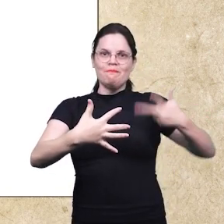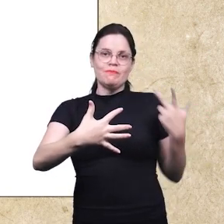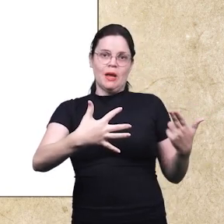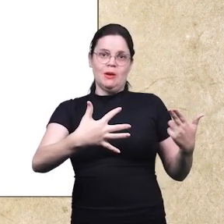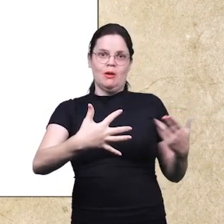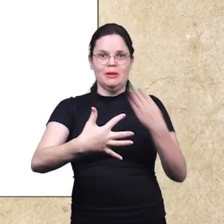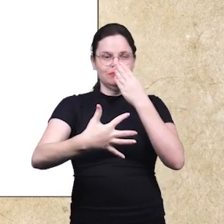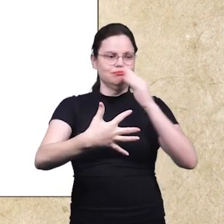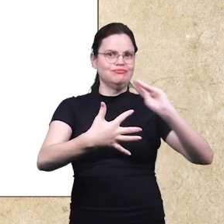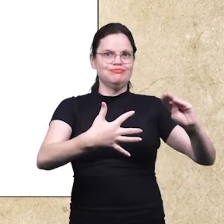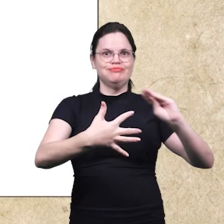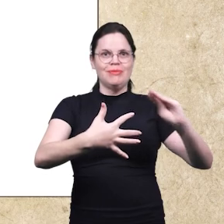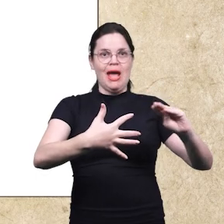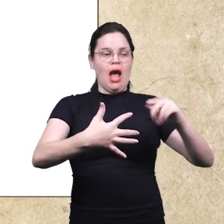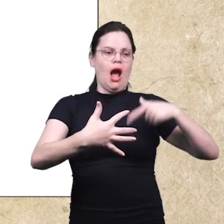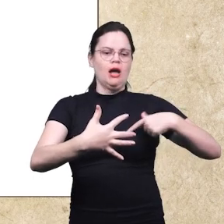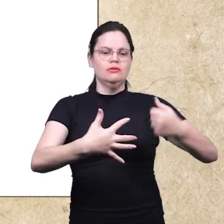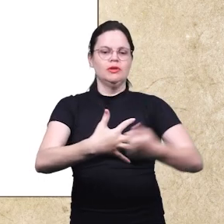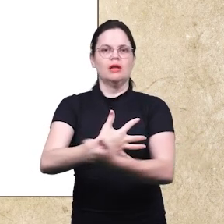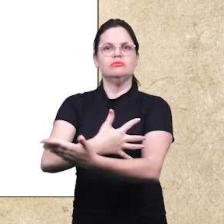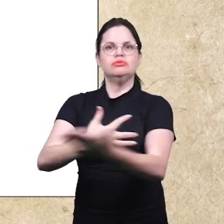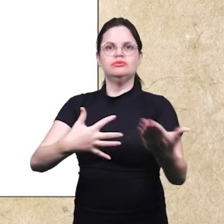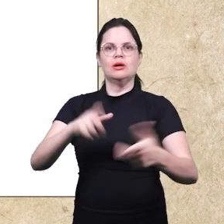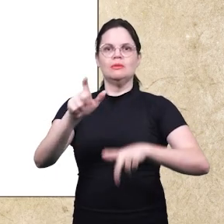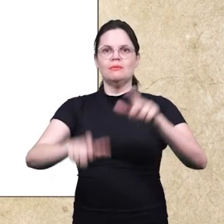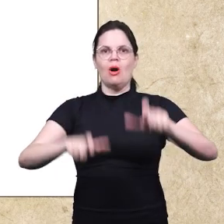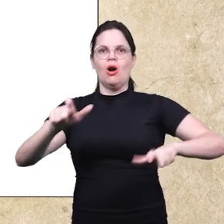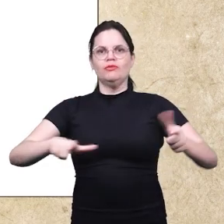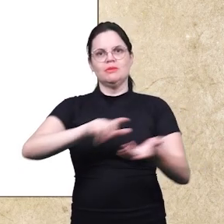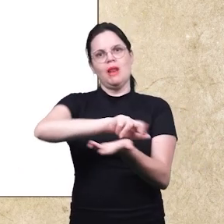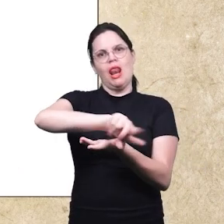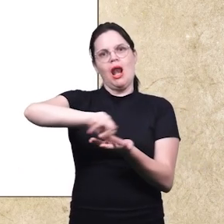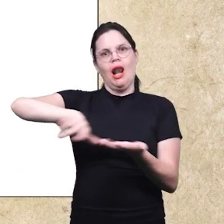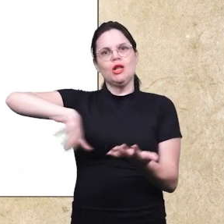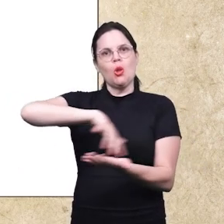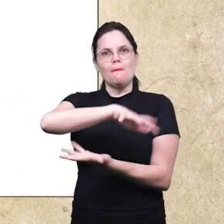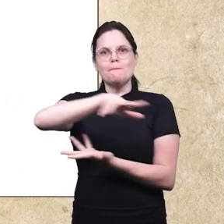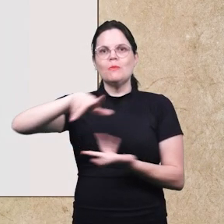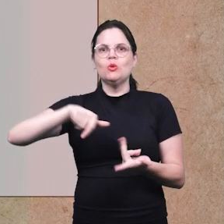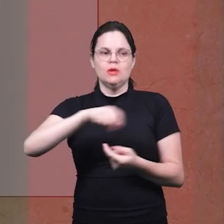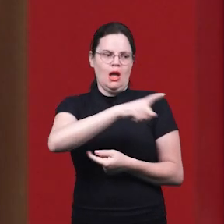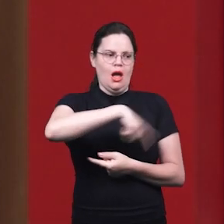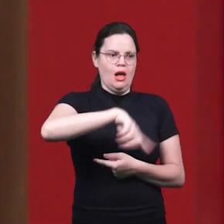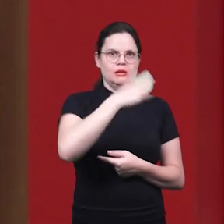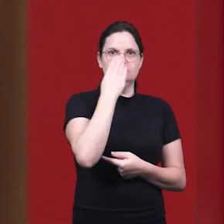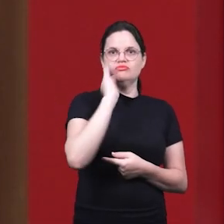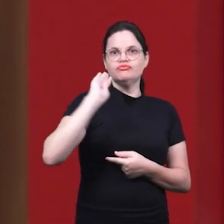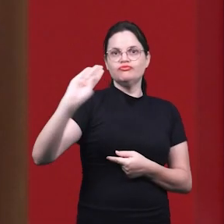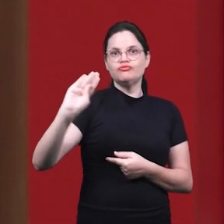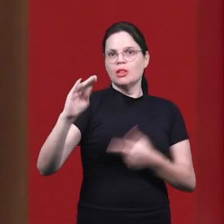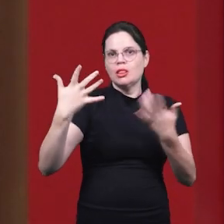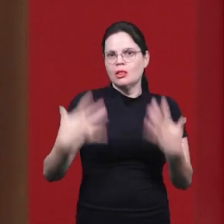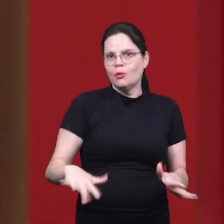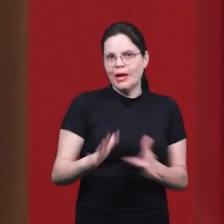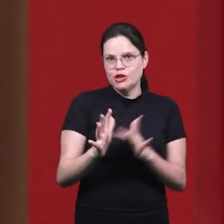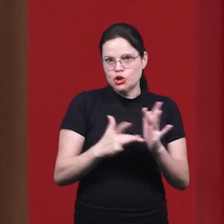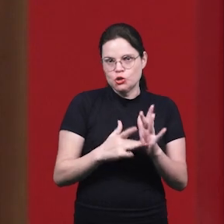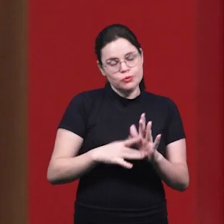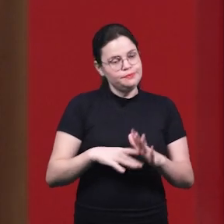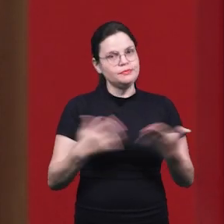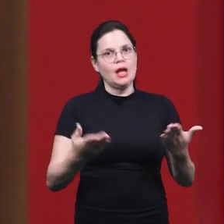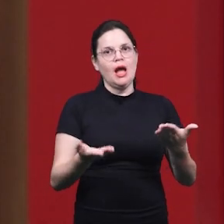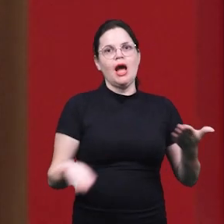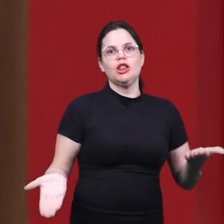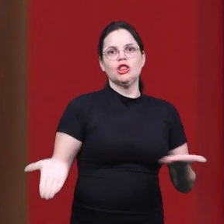que é o restante do mundo. E enquanto o tempo dos gentios, que é o Novo Testamento,